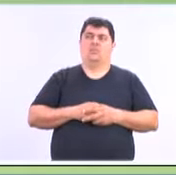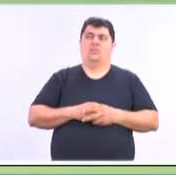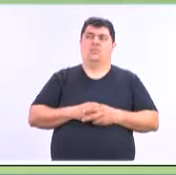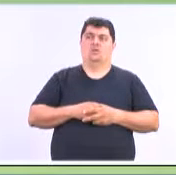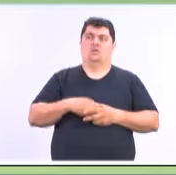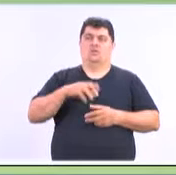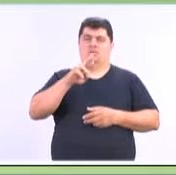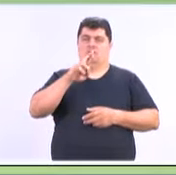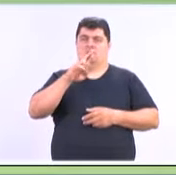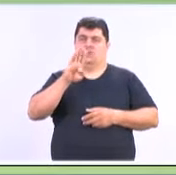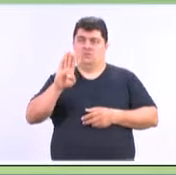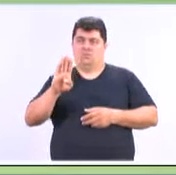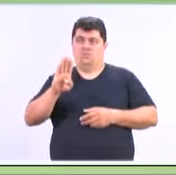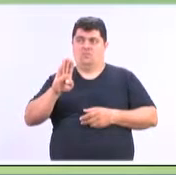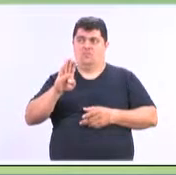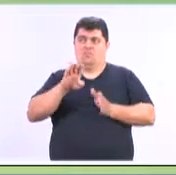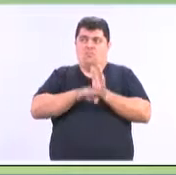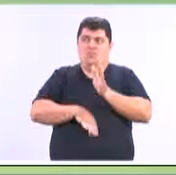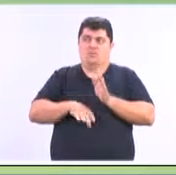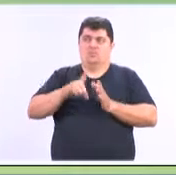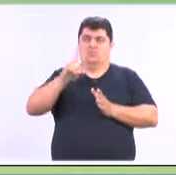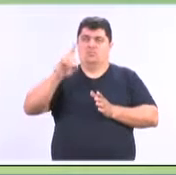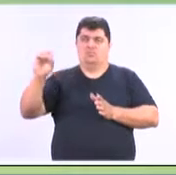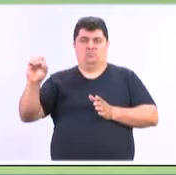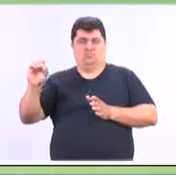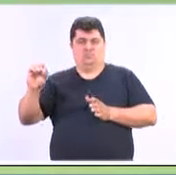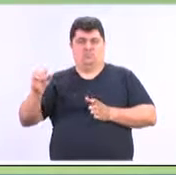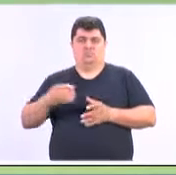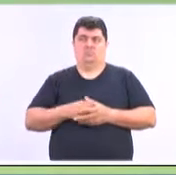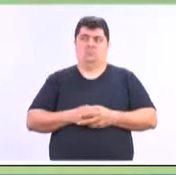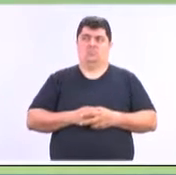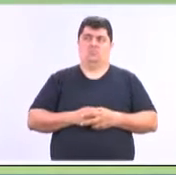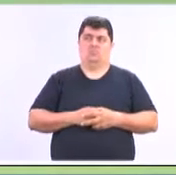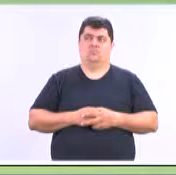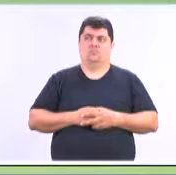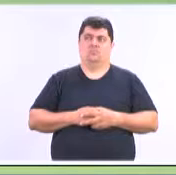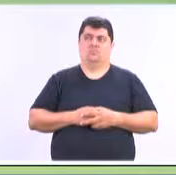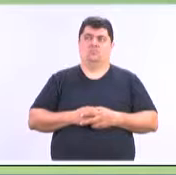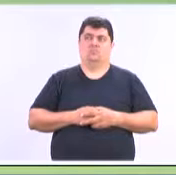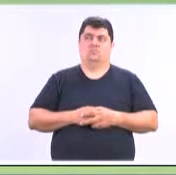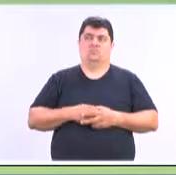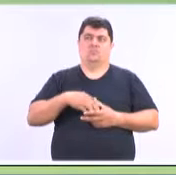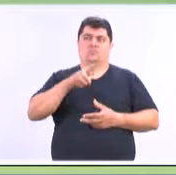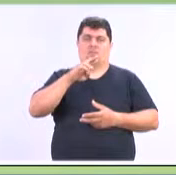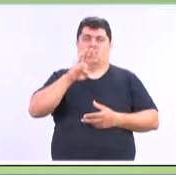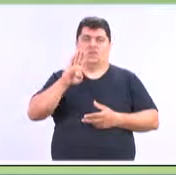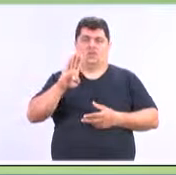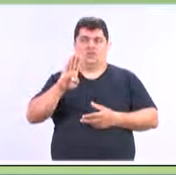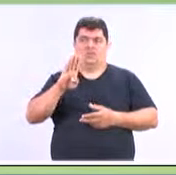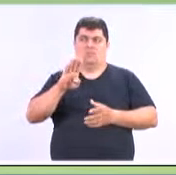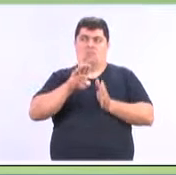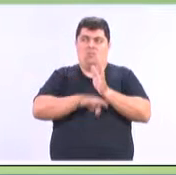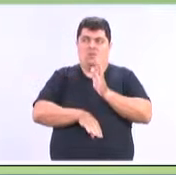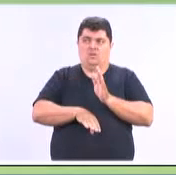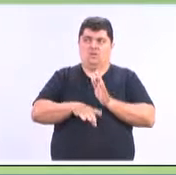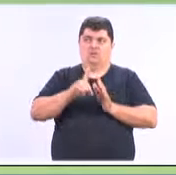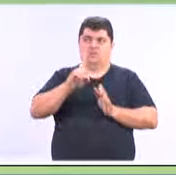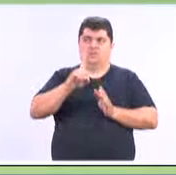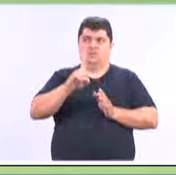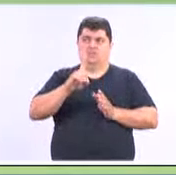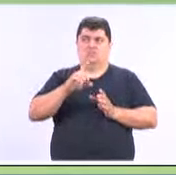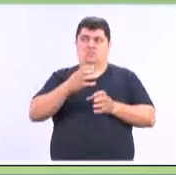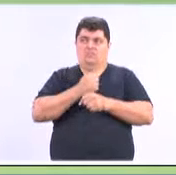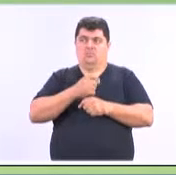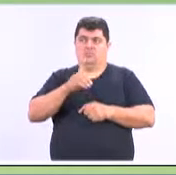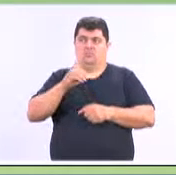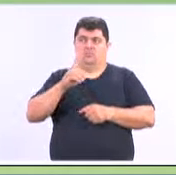é resultado bruto menos as despesas operacionais. O resultado bruto é receita bruta mais